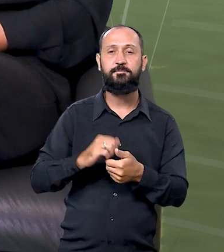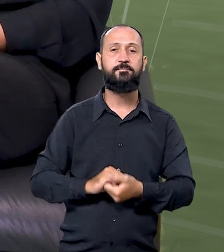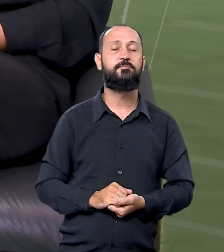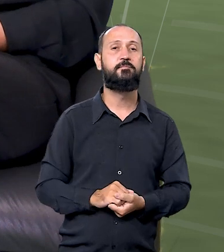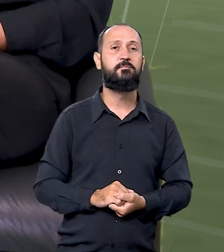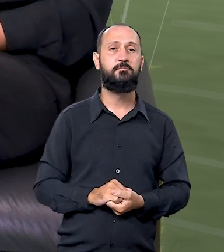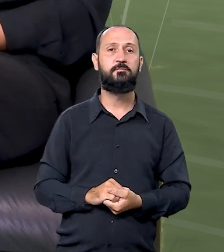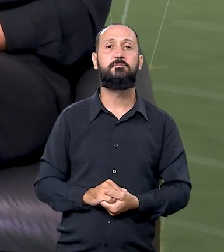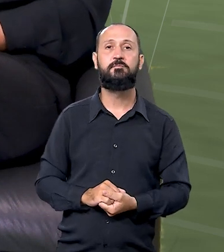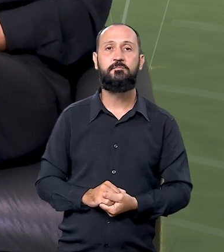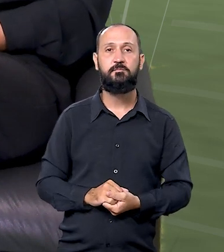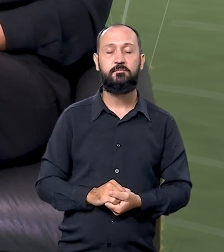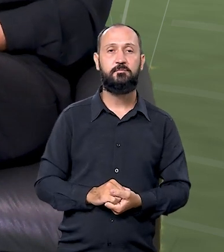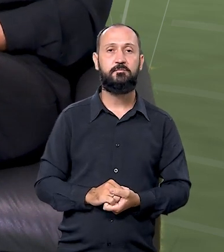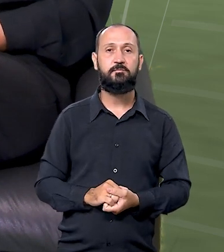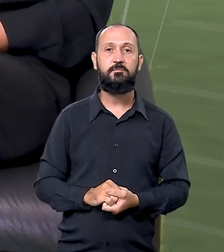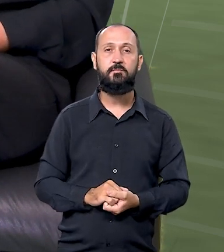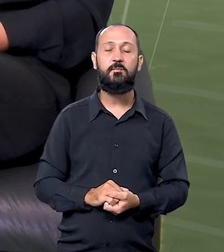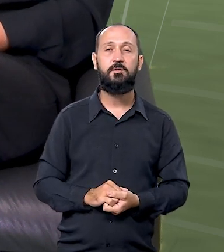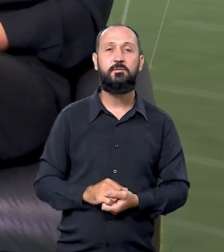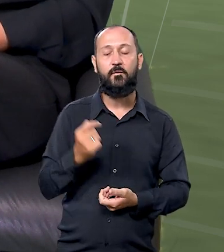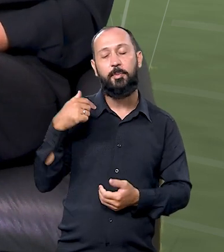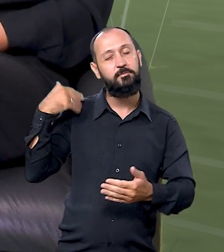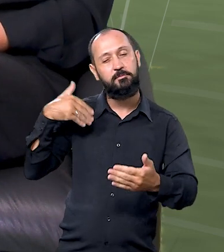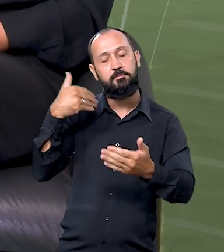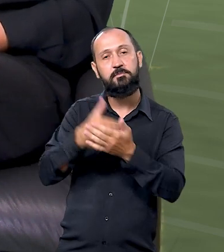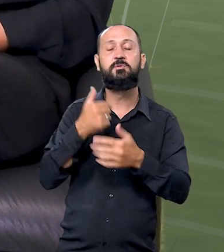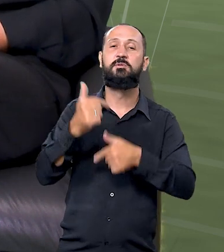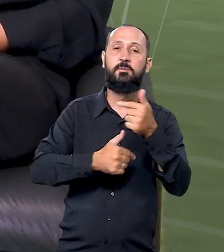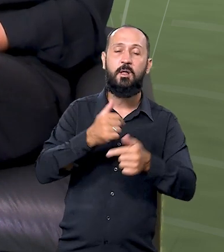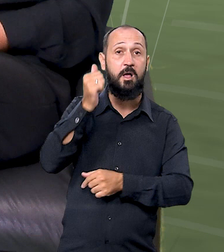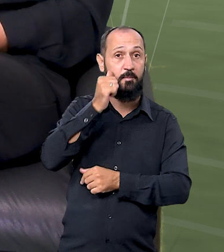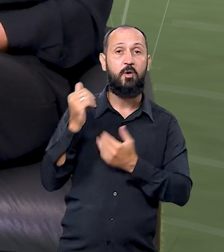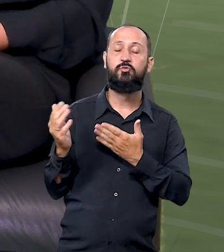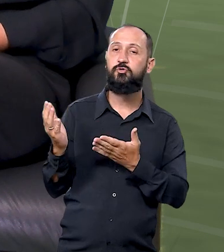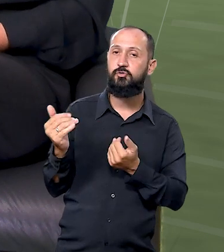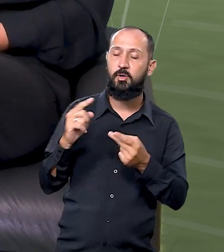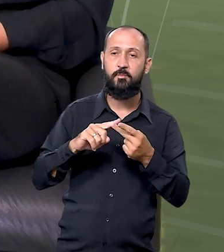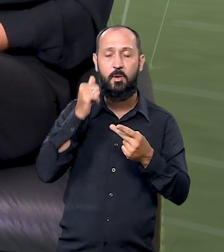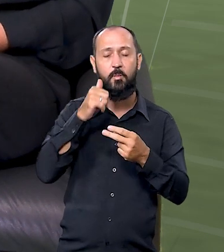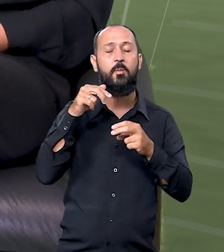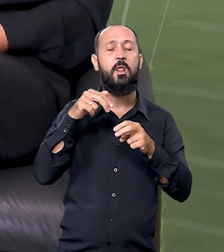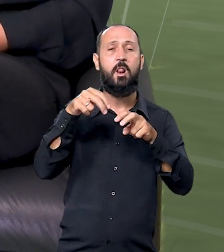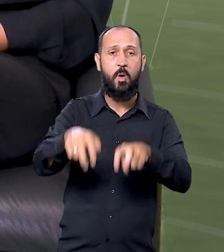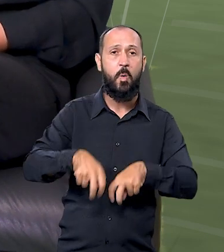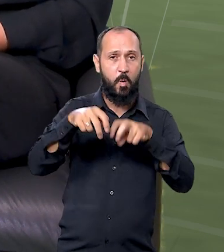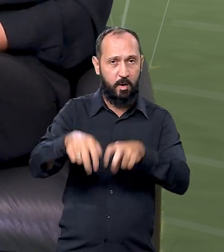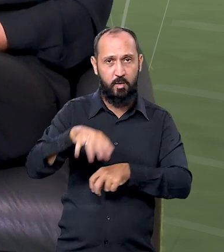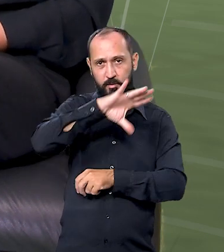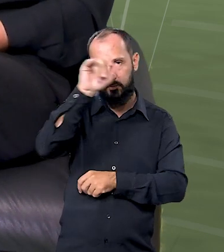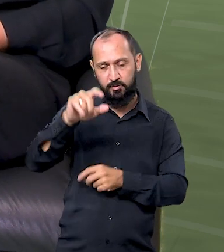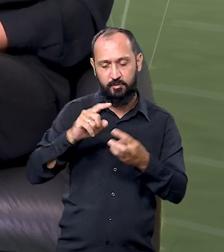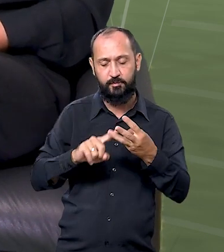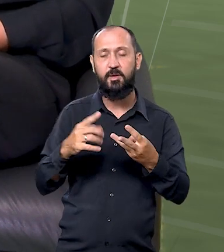esses trabalhos. Sim. E aí, então, foi um pouco essa trajetória de trabalhar com as mulheres jovens, com as mulheres rurais em Mato Grosso